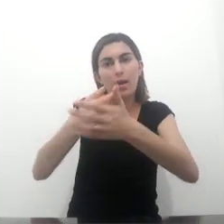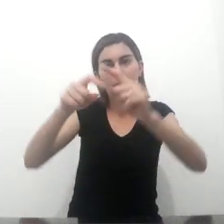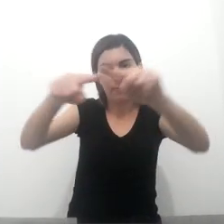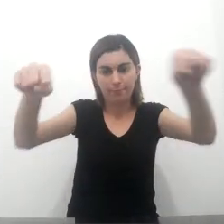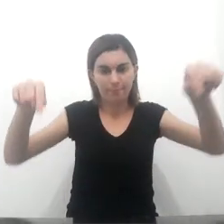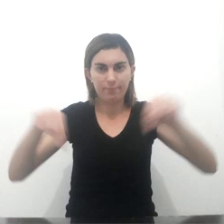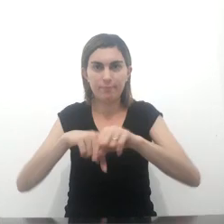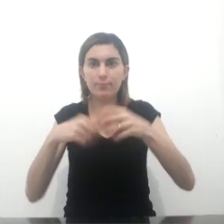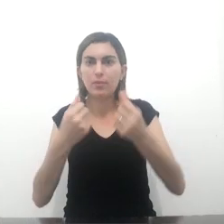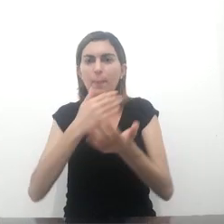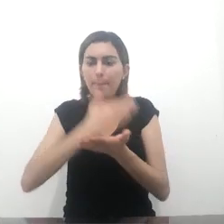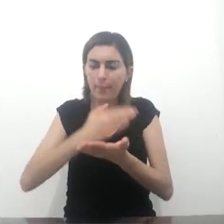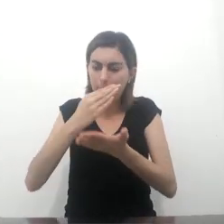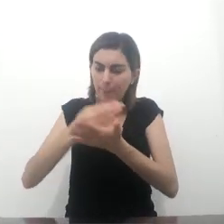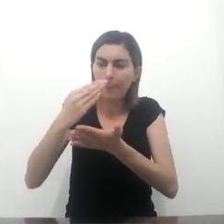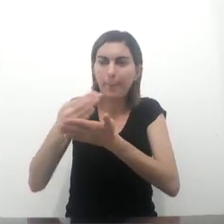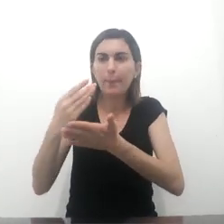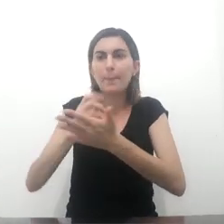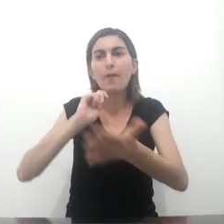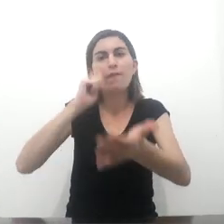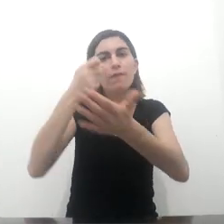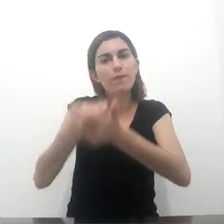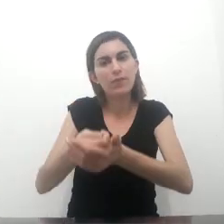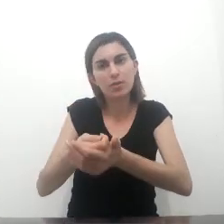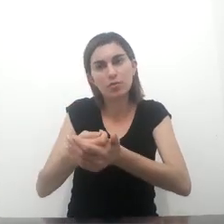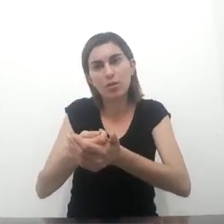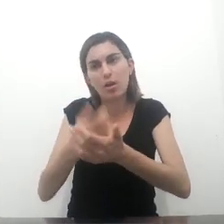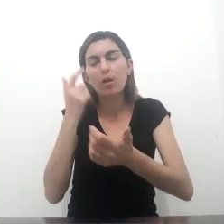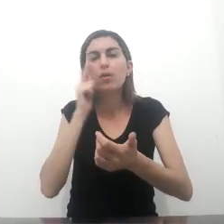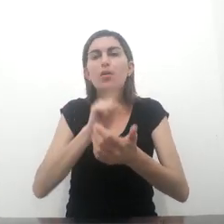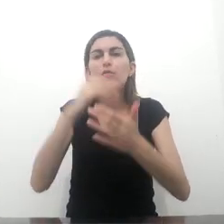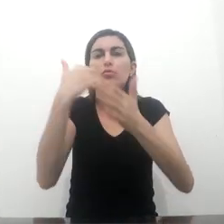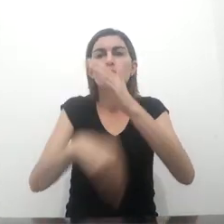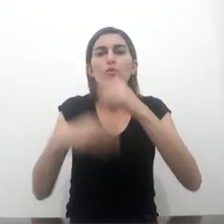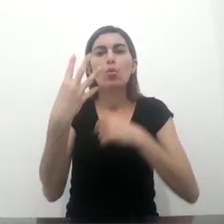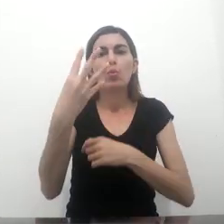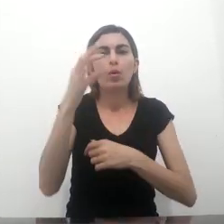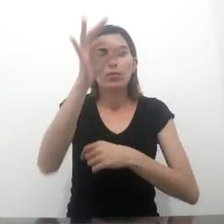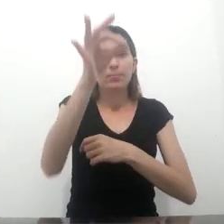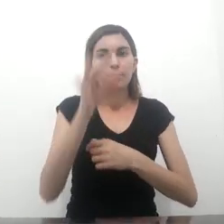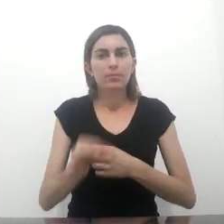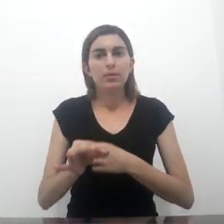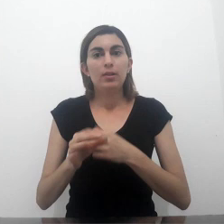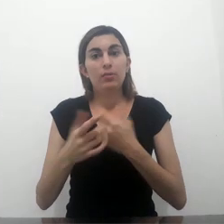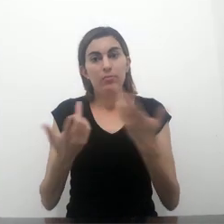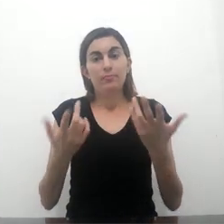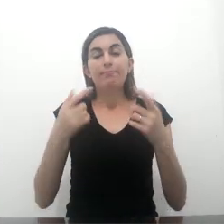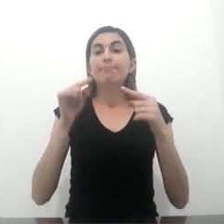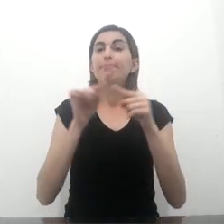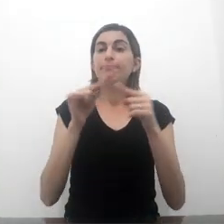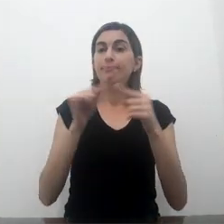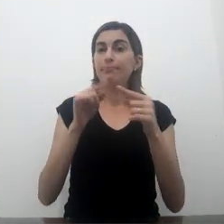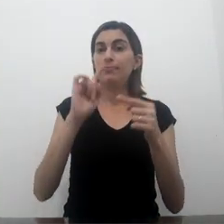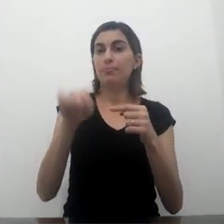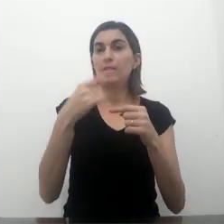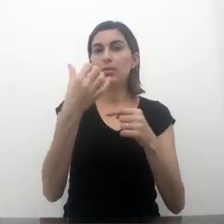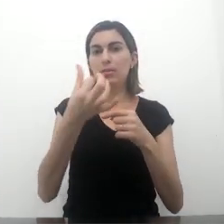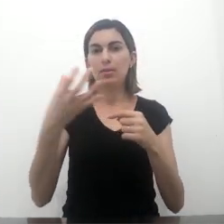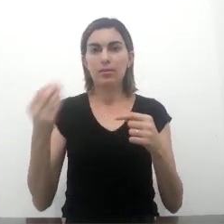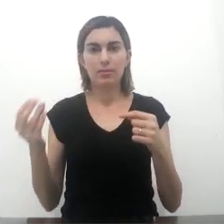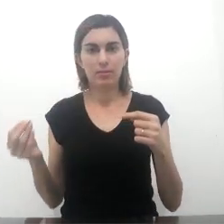um terreno a prazo se comprado à vista, ganho um desconto de 4%, equivalente